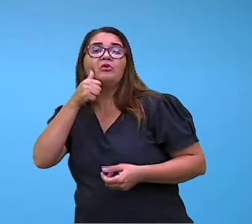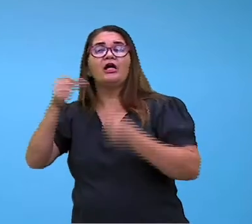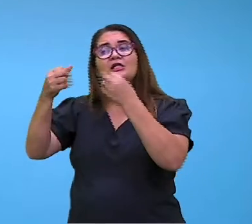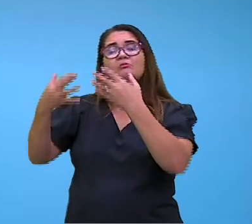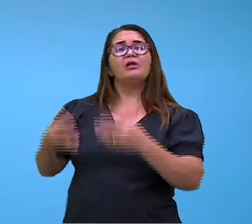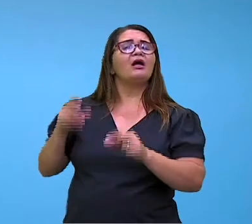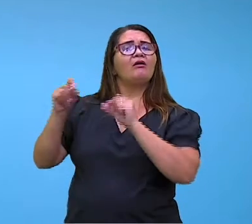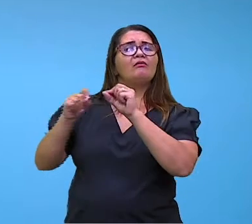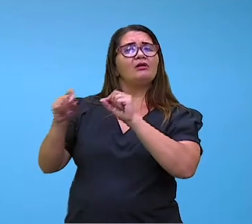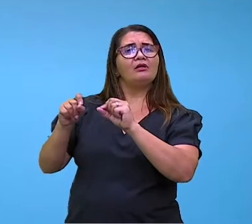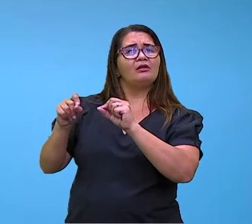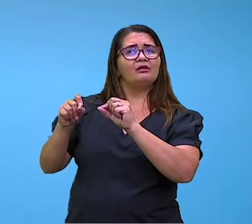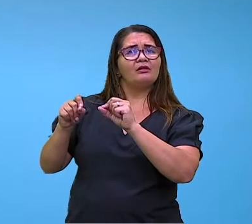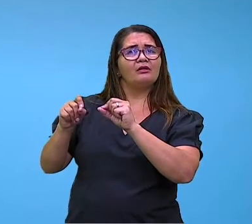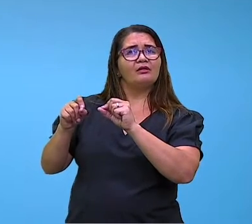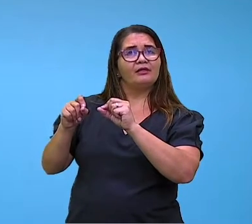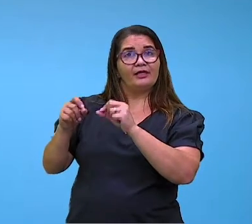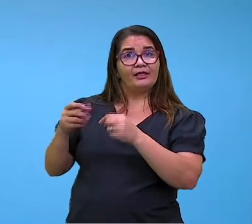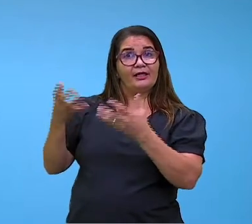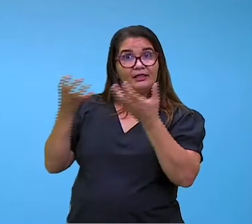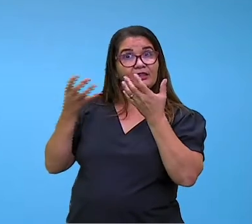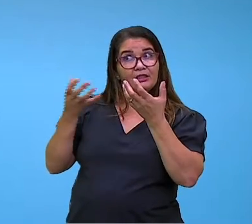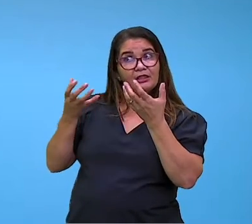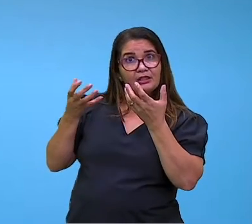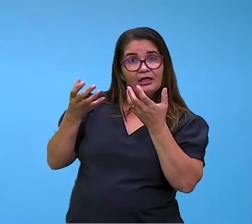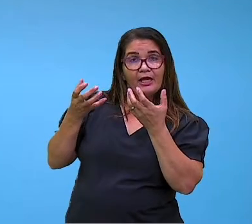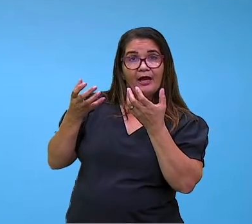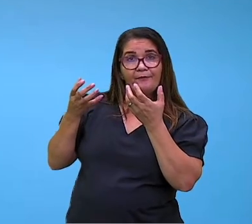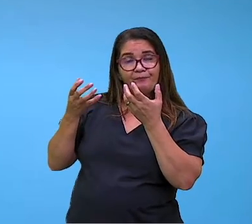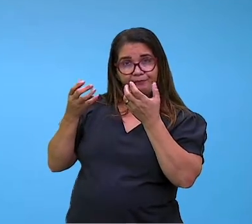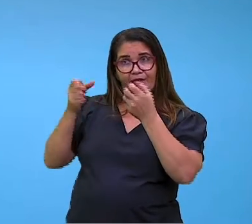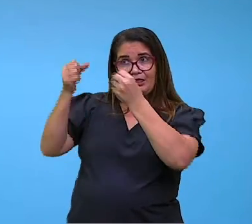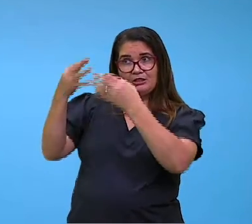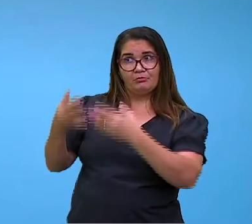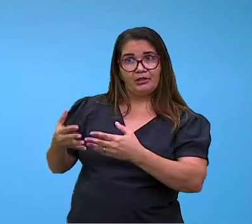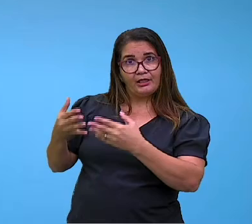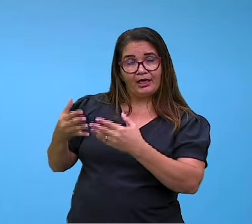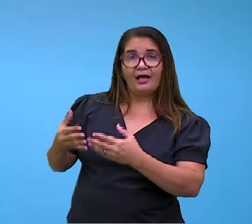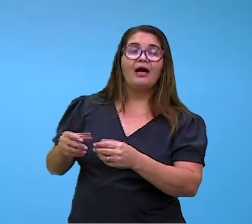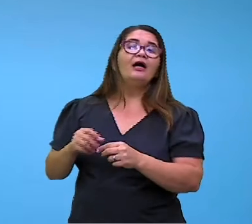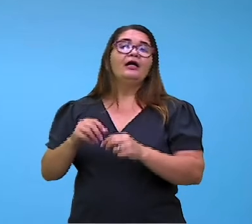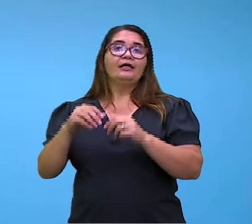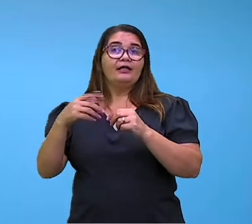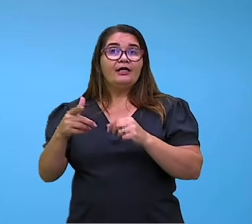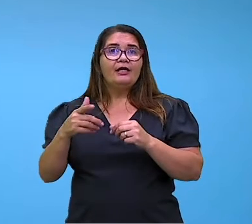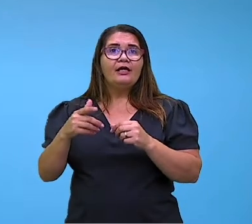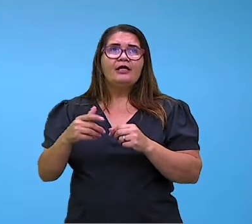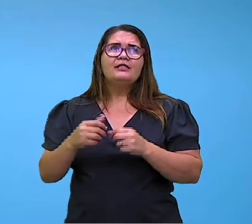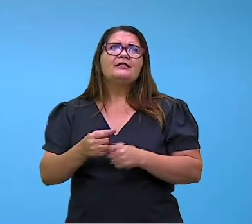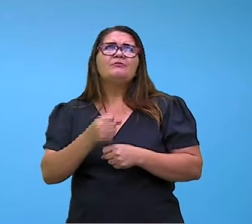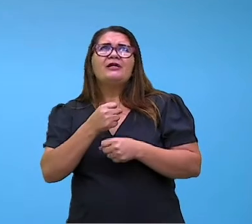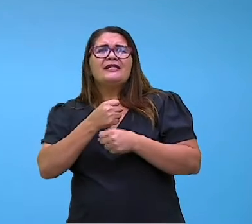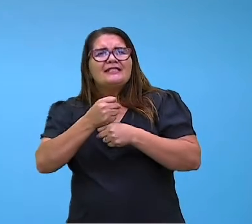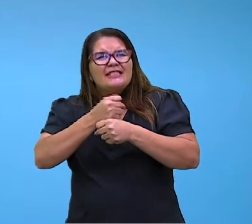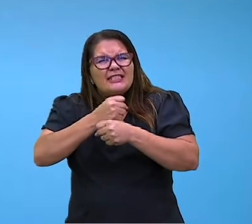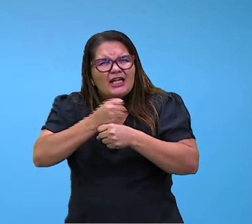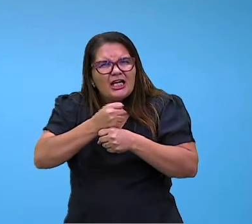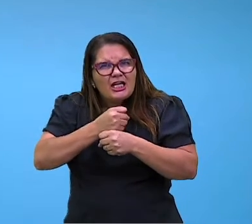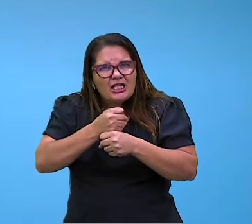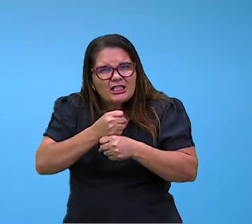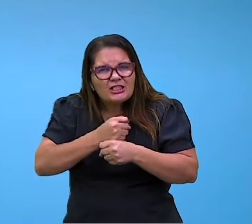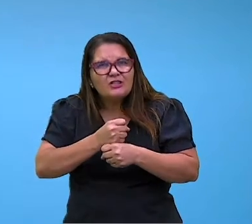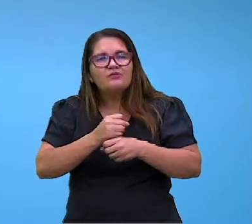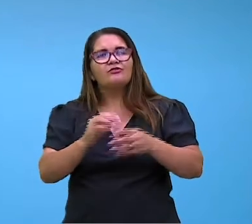se ele não tivesse passado por esses anos todos que ele passou com ela, ele ainda não saberia se ele de fato